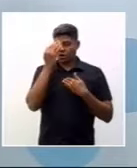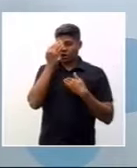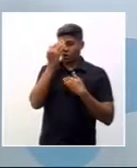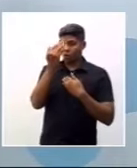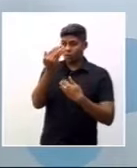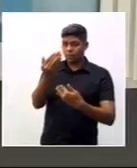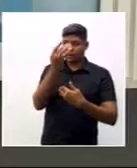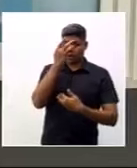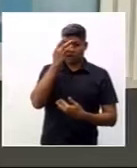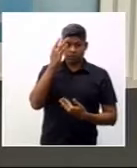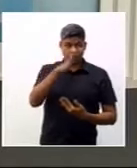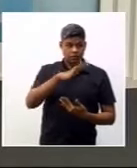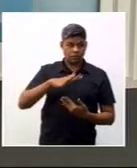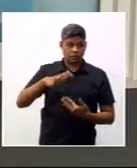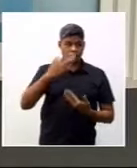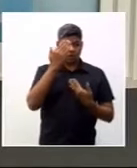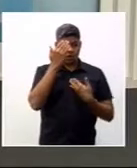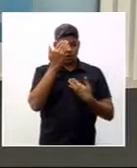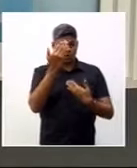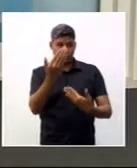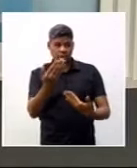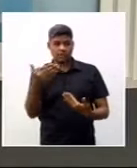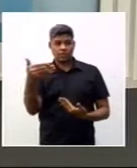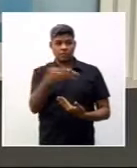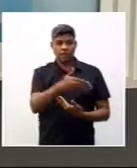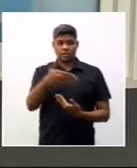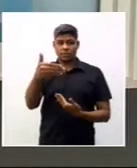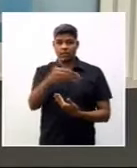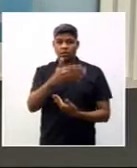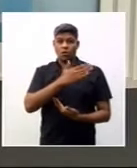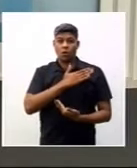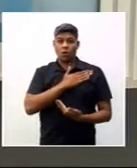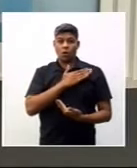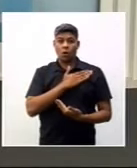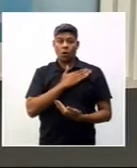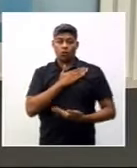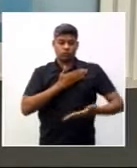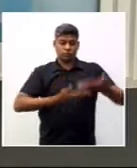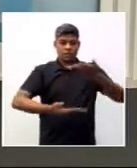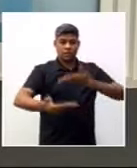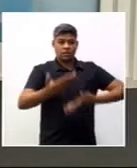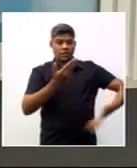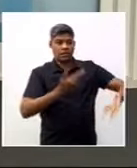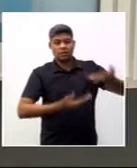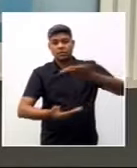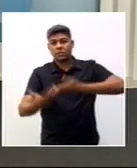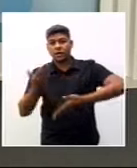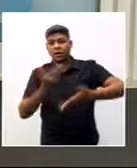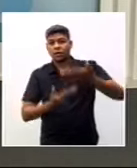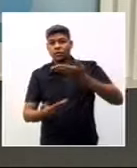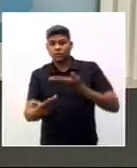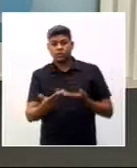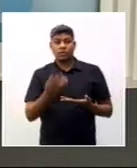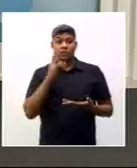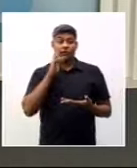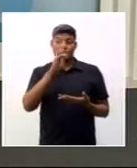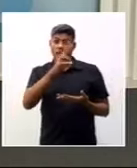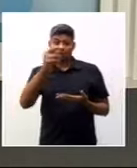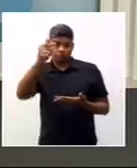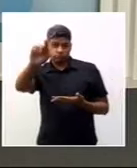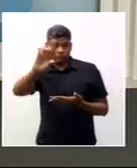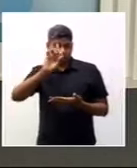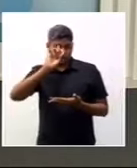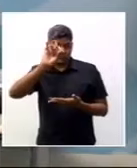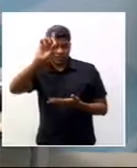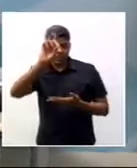obrigada pessoal muito obrigada pela participação gostei muito das interações de vocês a gente vai se ver mais vezes